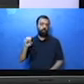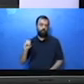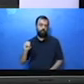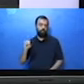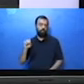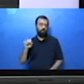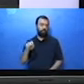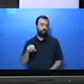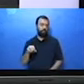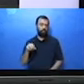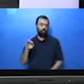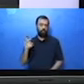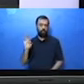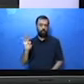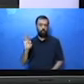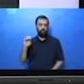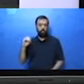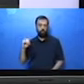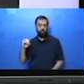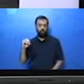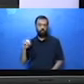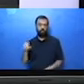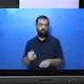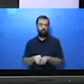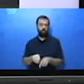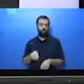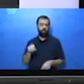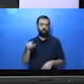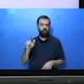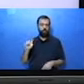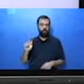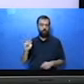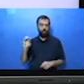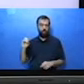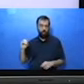Grosso, Tocantins e Goiás.